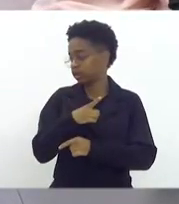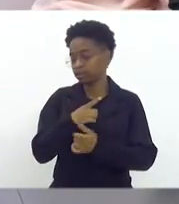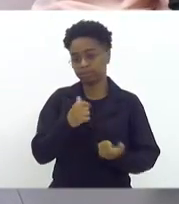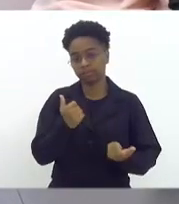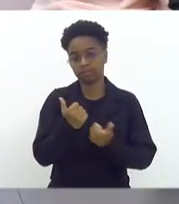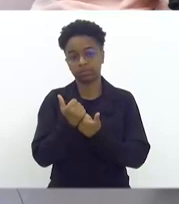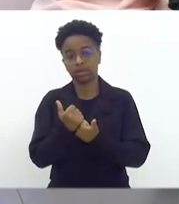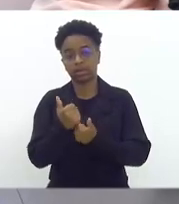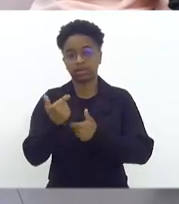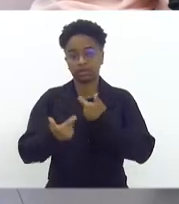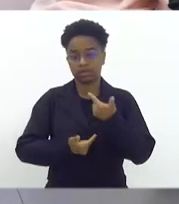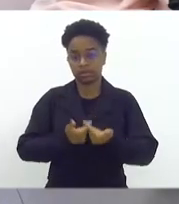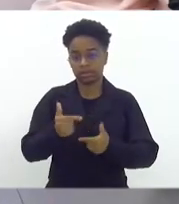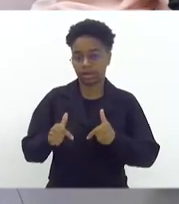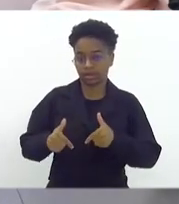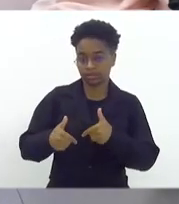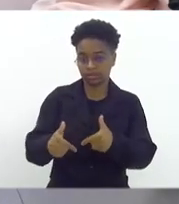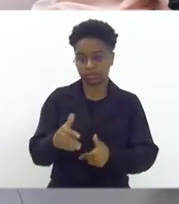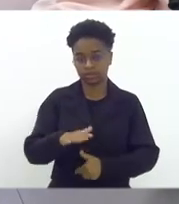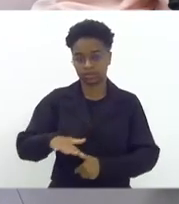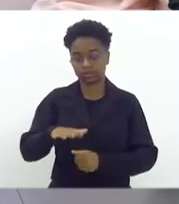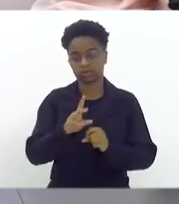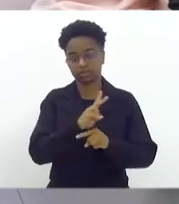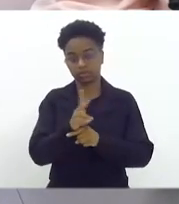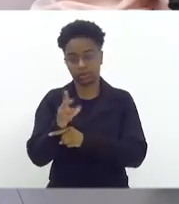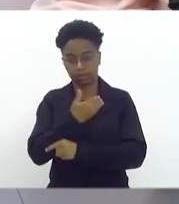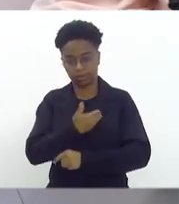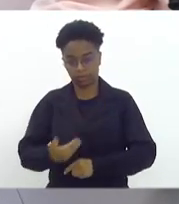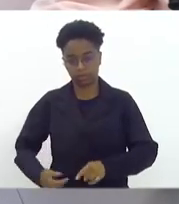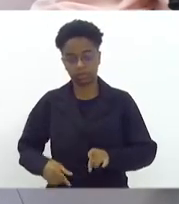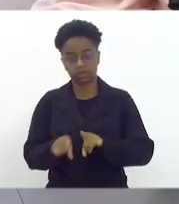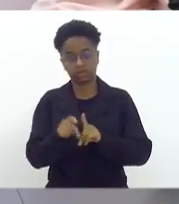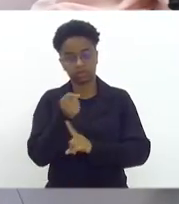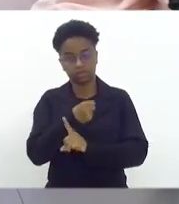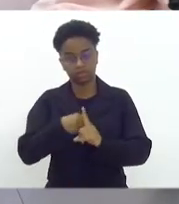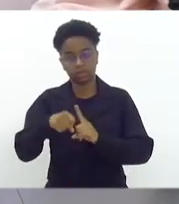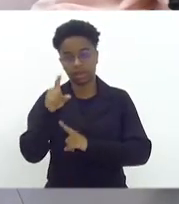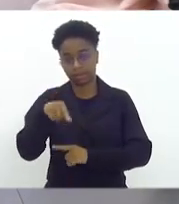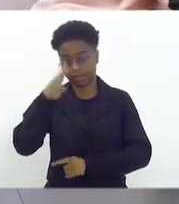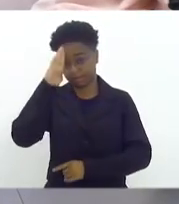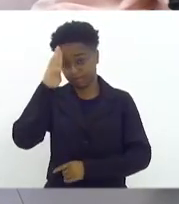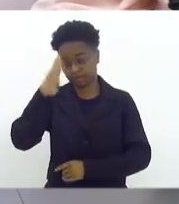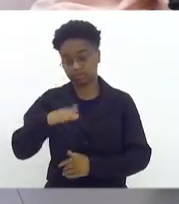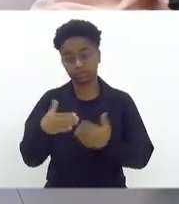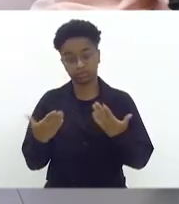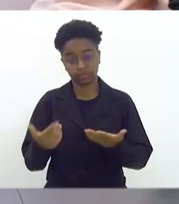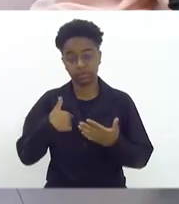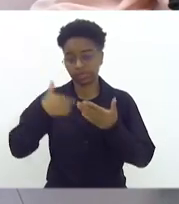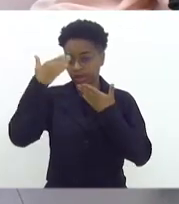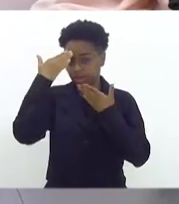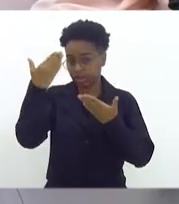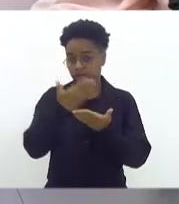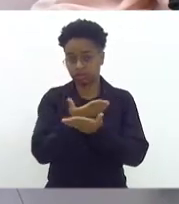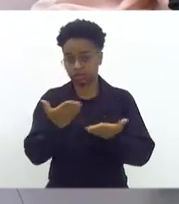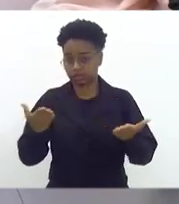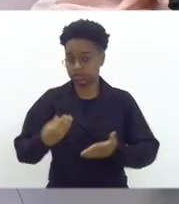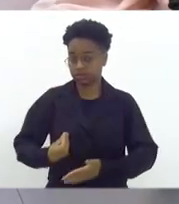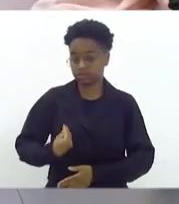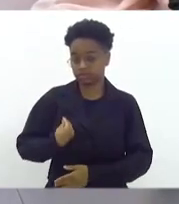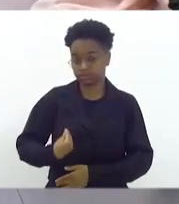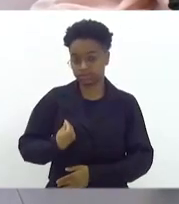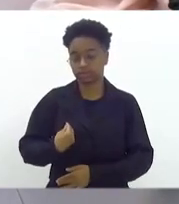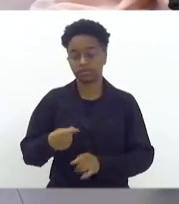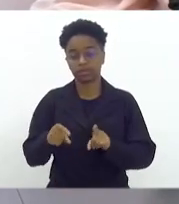trabalho dos agentes da segurança pública e respaldar a sociedade é fundamental então eu quero agradecer demais a presença de vocês